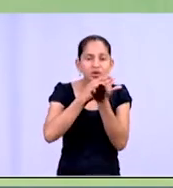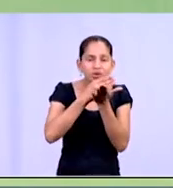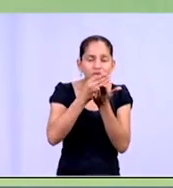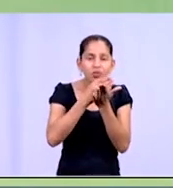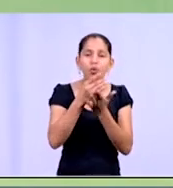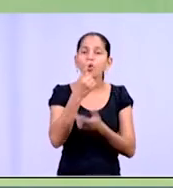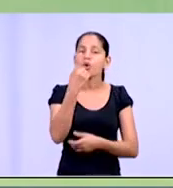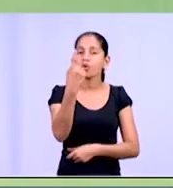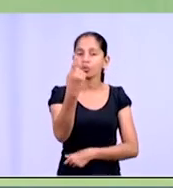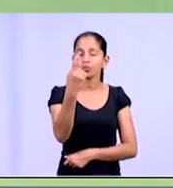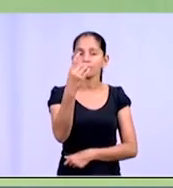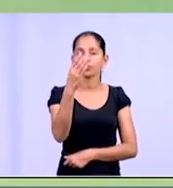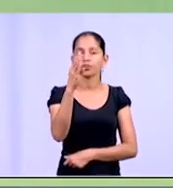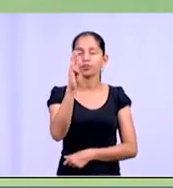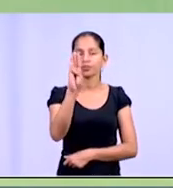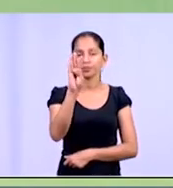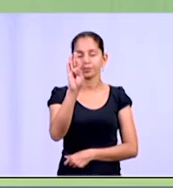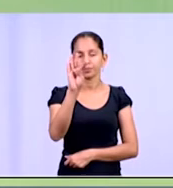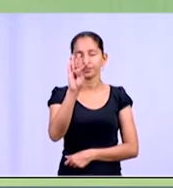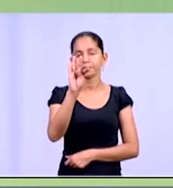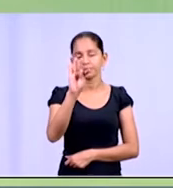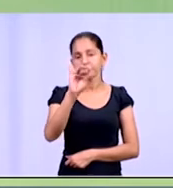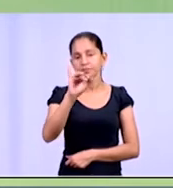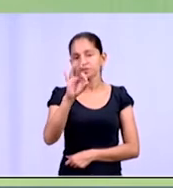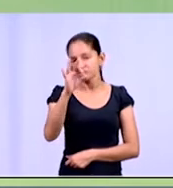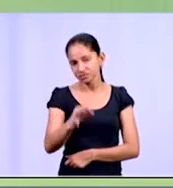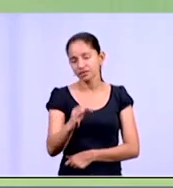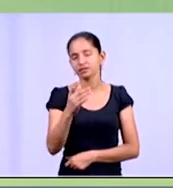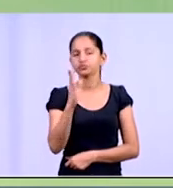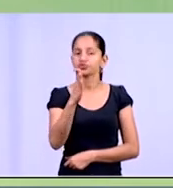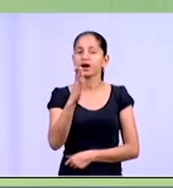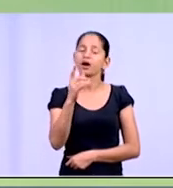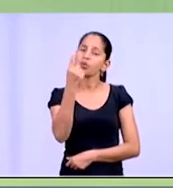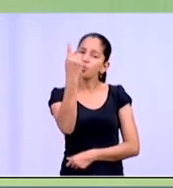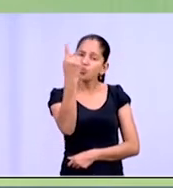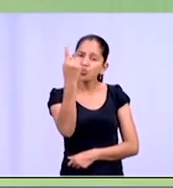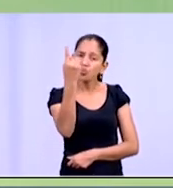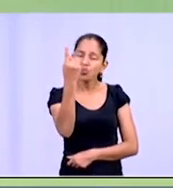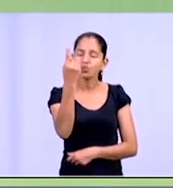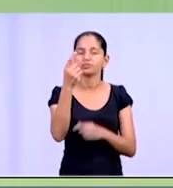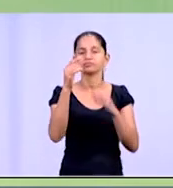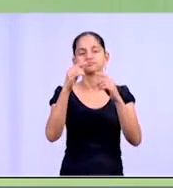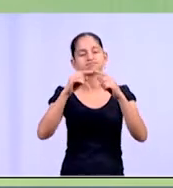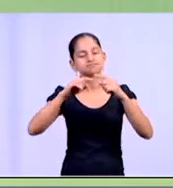era o suficiente para representar todo tipo de informação. E hoje nós temos